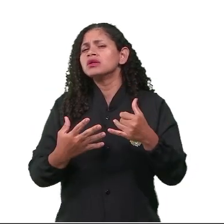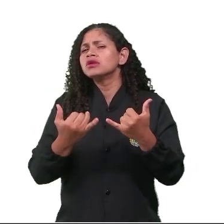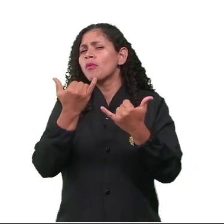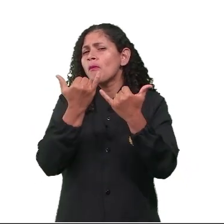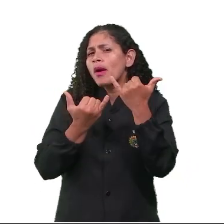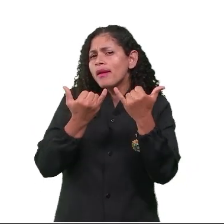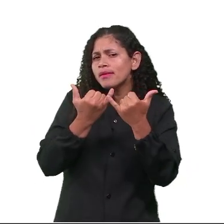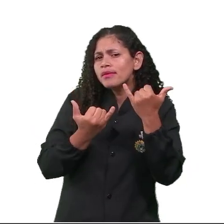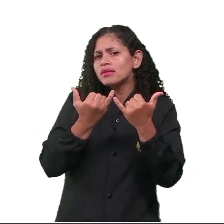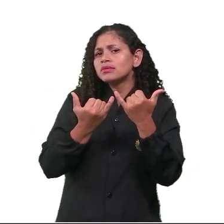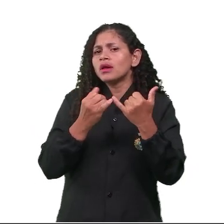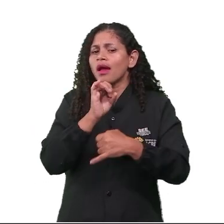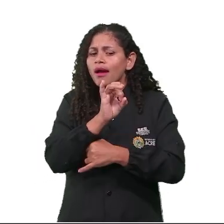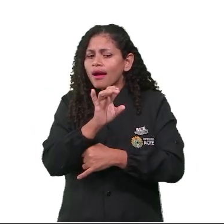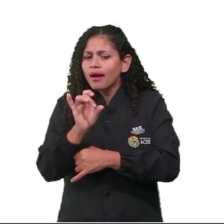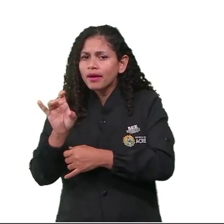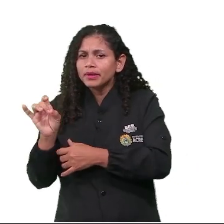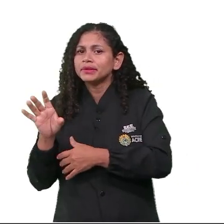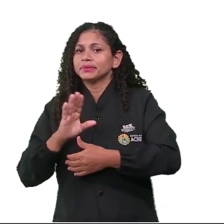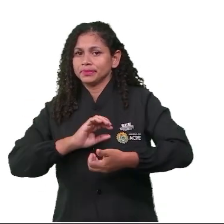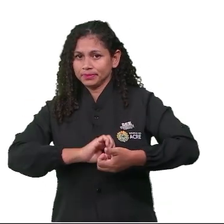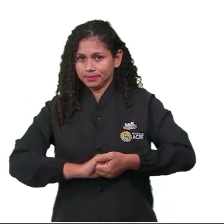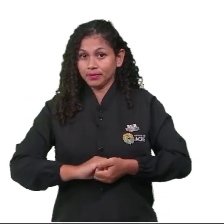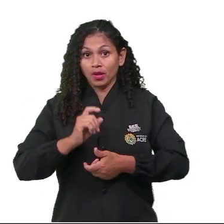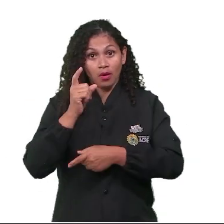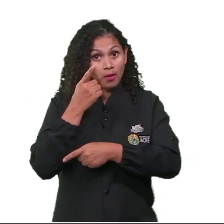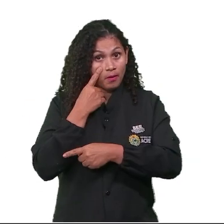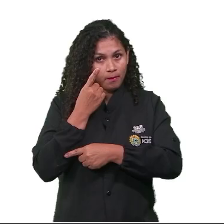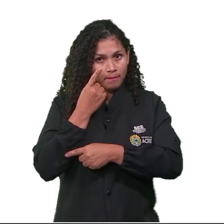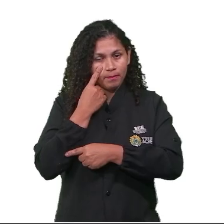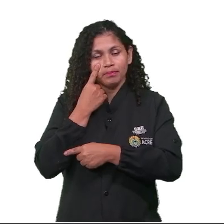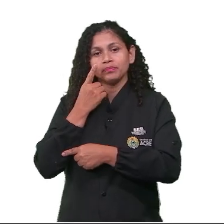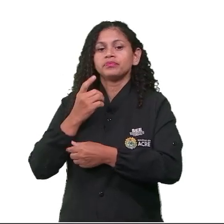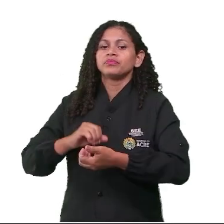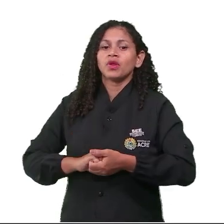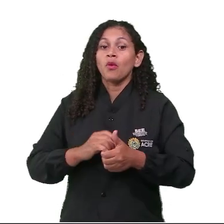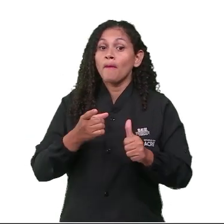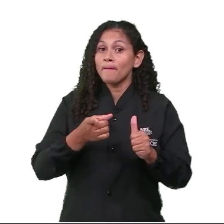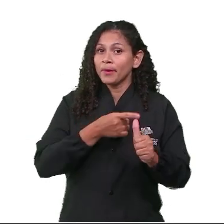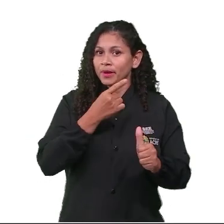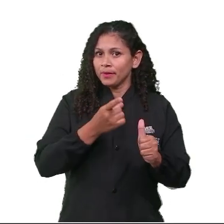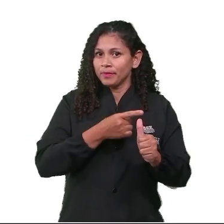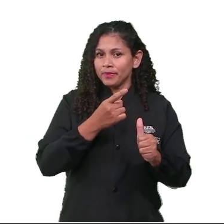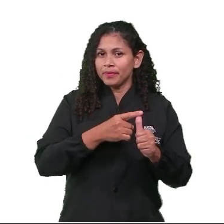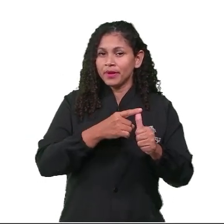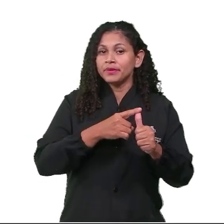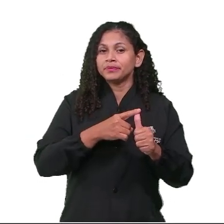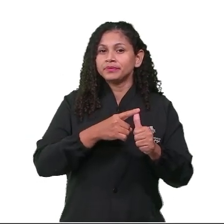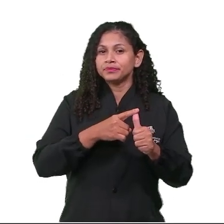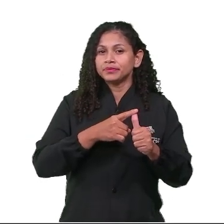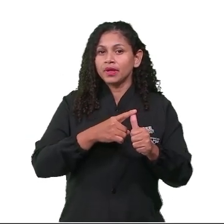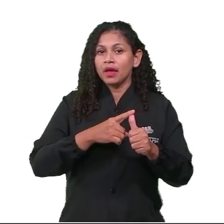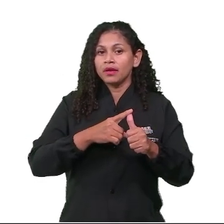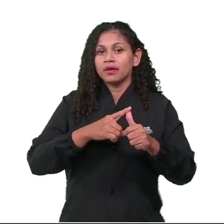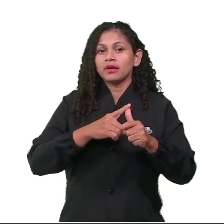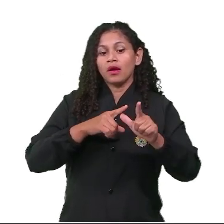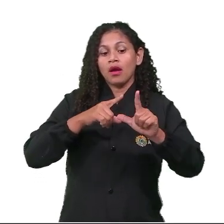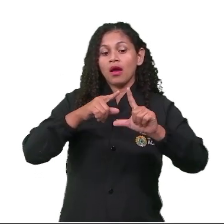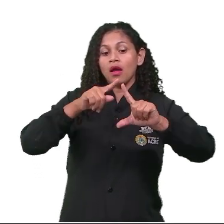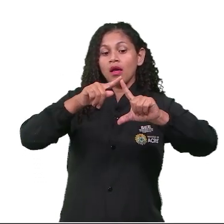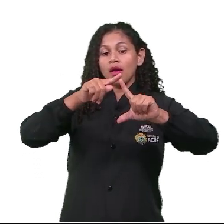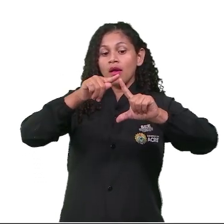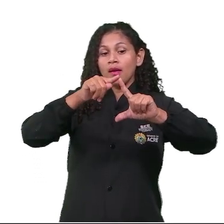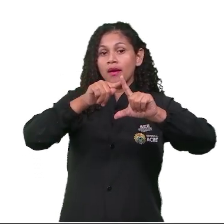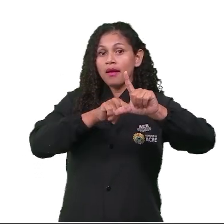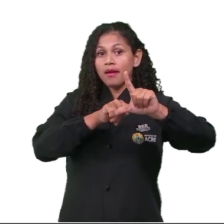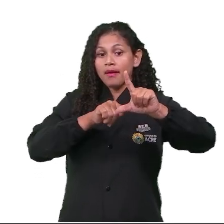parecidas em cada um desses prismas. Observe o primeiro, o prisma triangular. Nós podemos observar que as